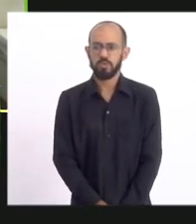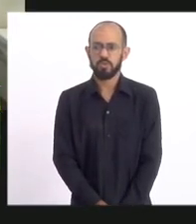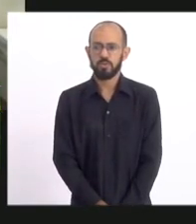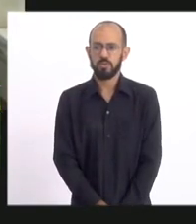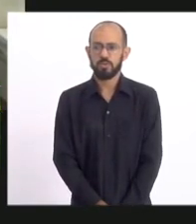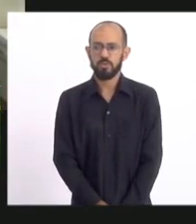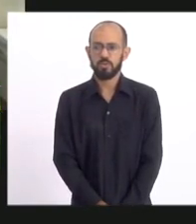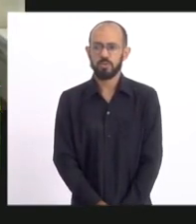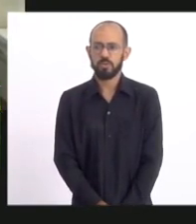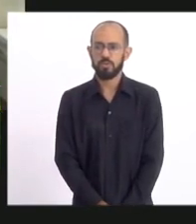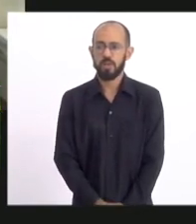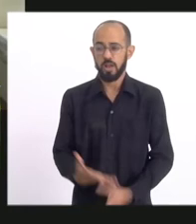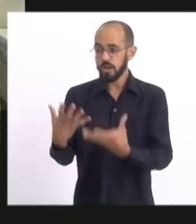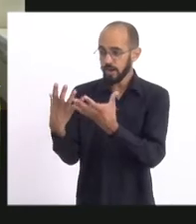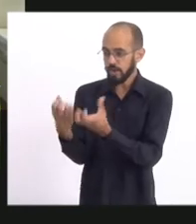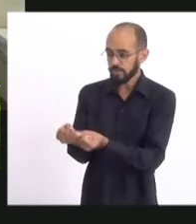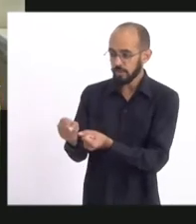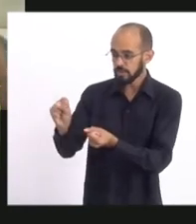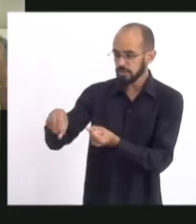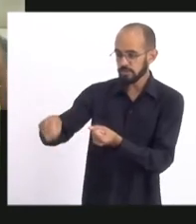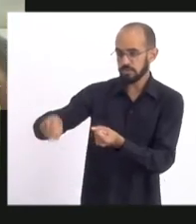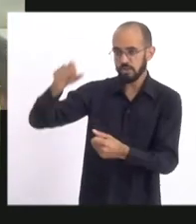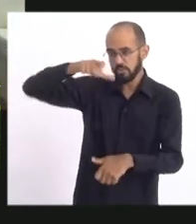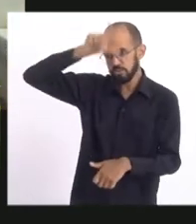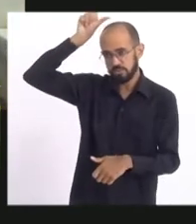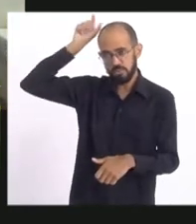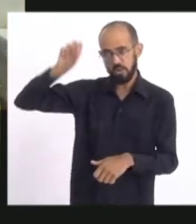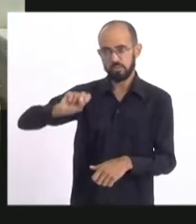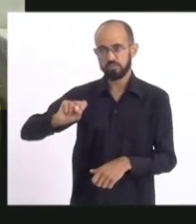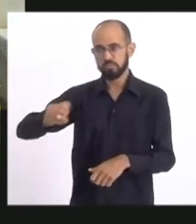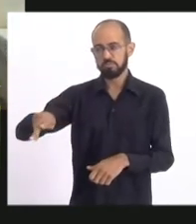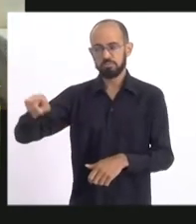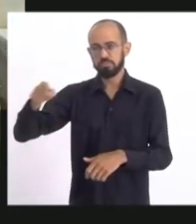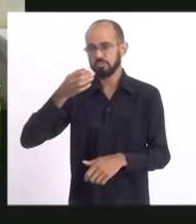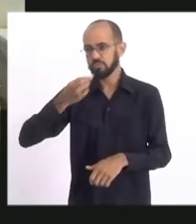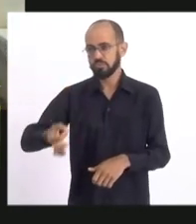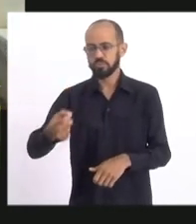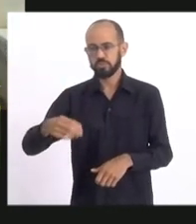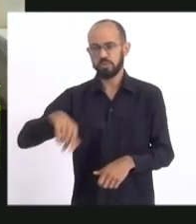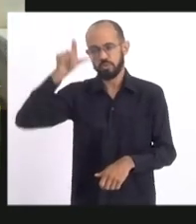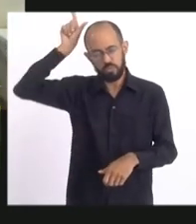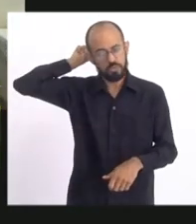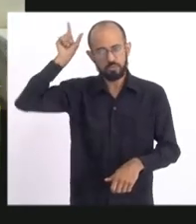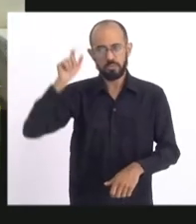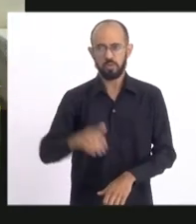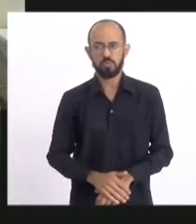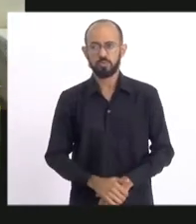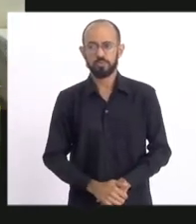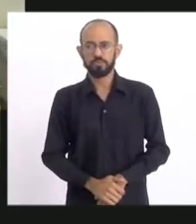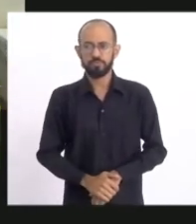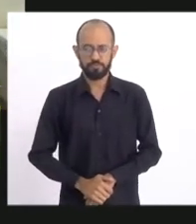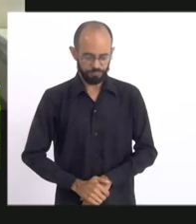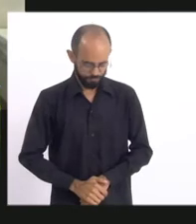Espera aí. Acatei, Luiz Paulo, acato a sugestão do Luiz Paulo.